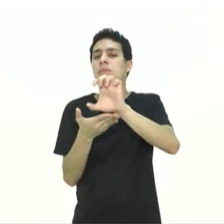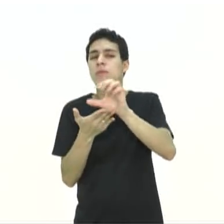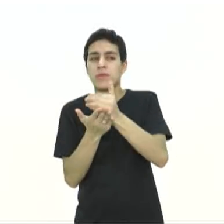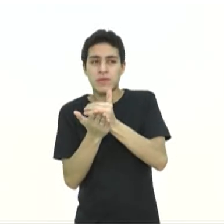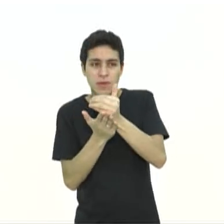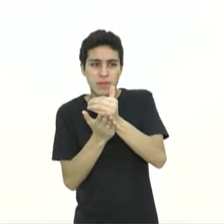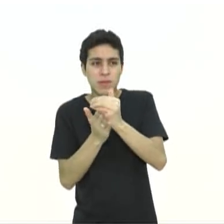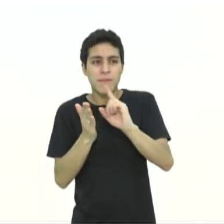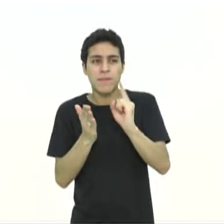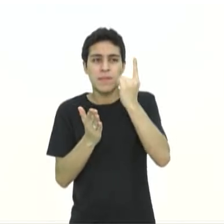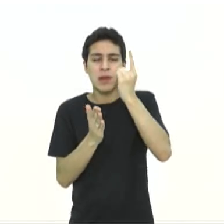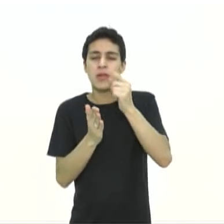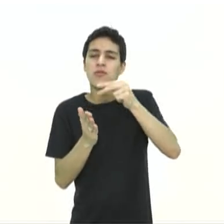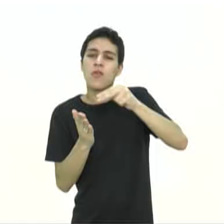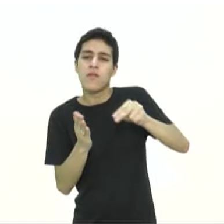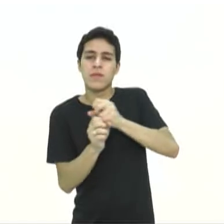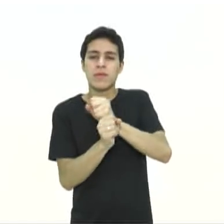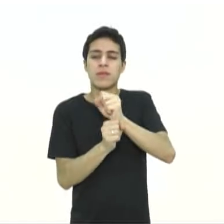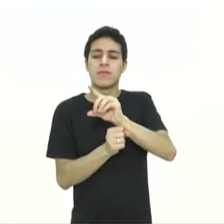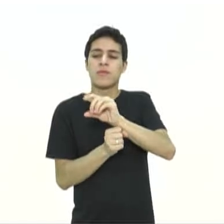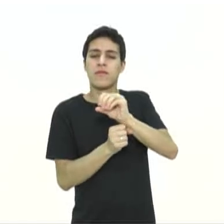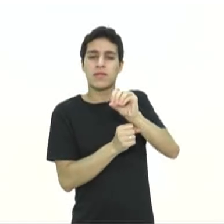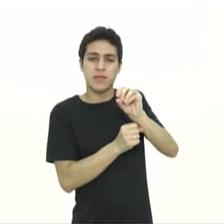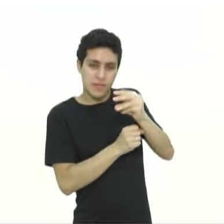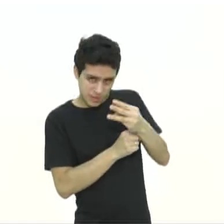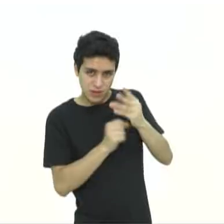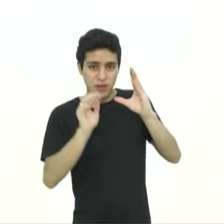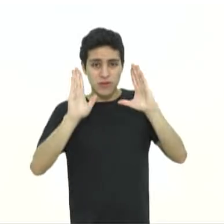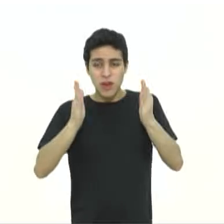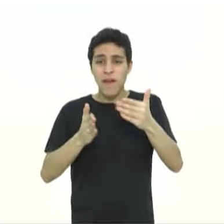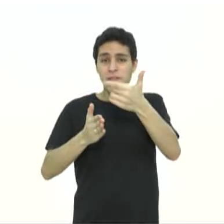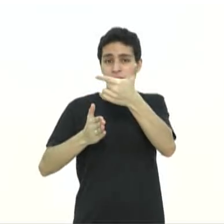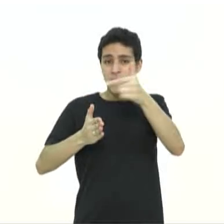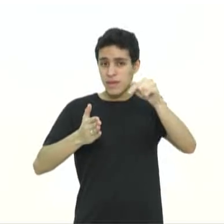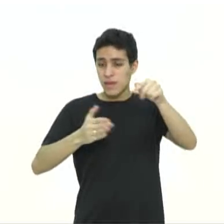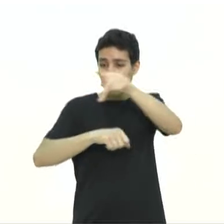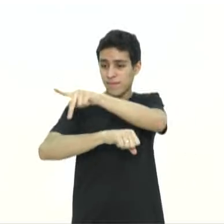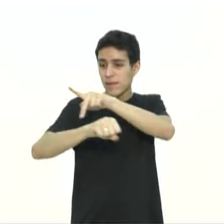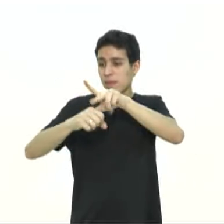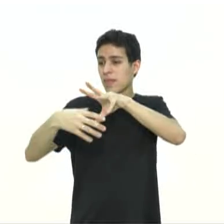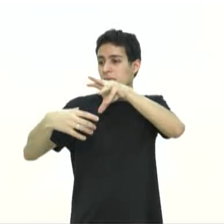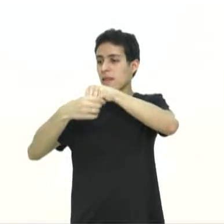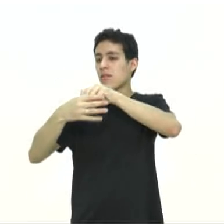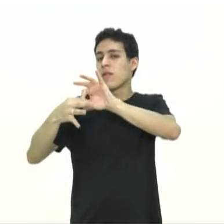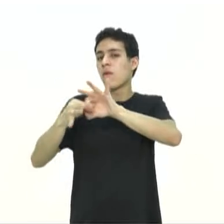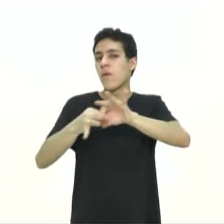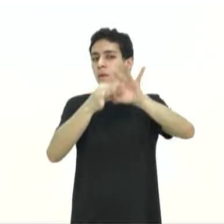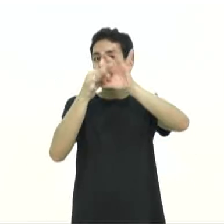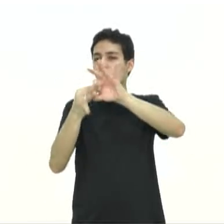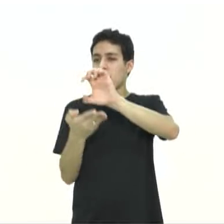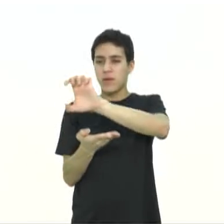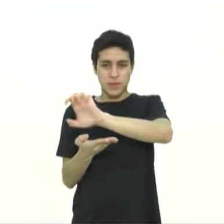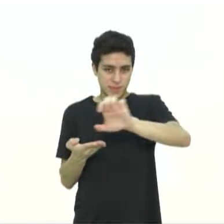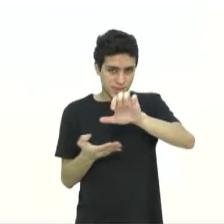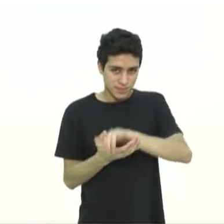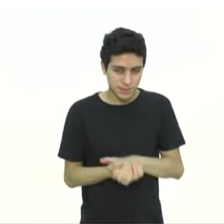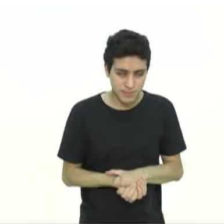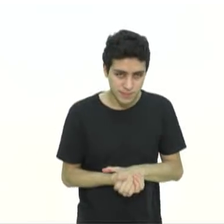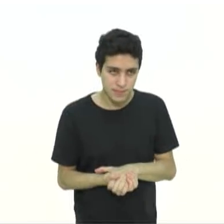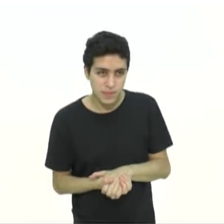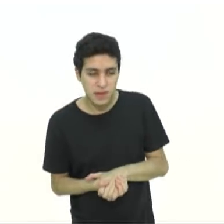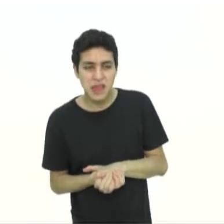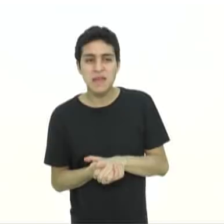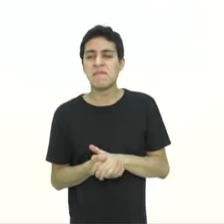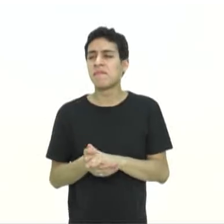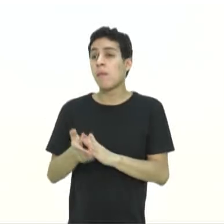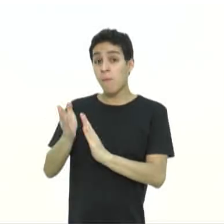de 93. Né? Temos 27 países que fazem parte da União Europeia. Surgida como